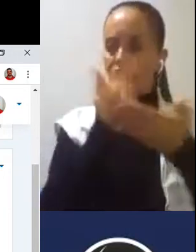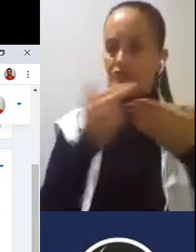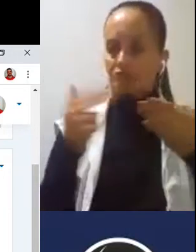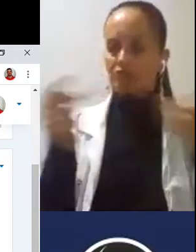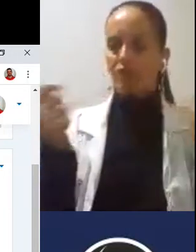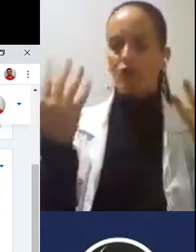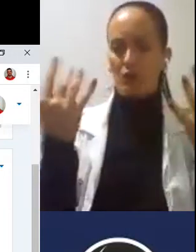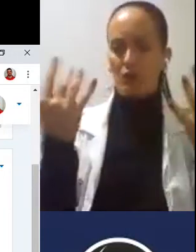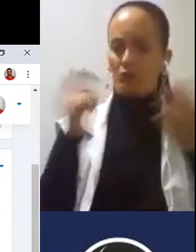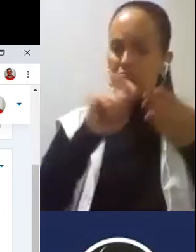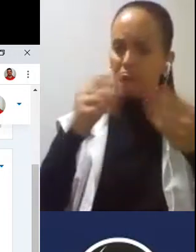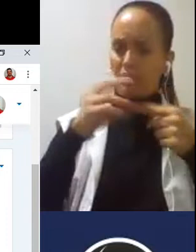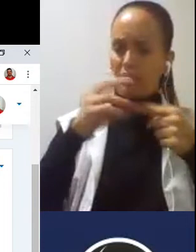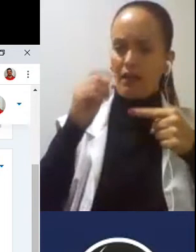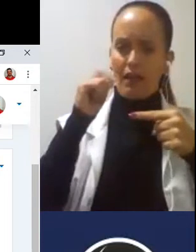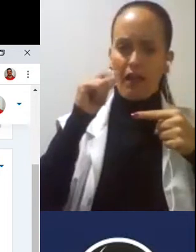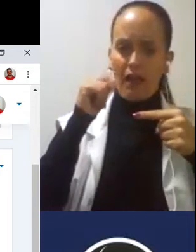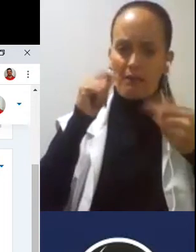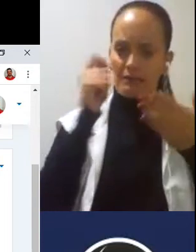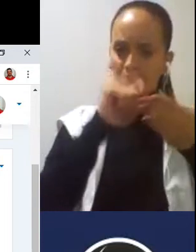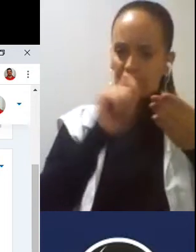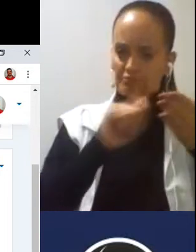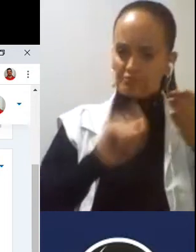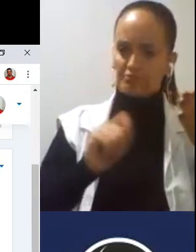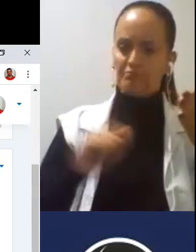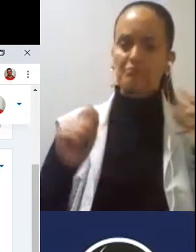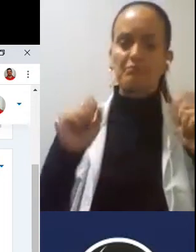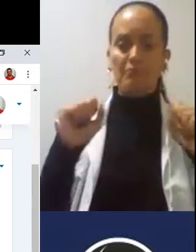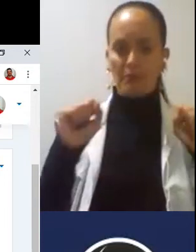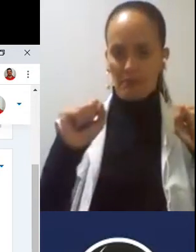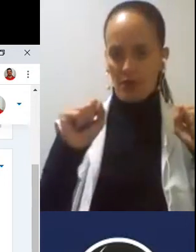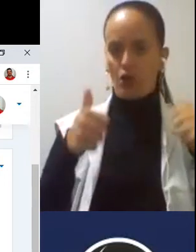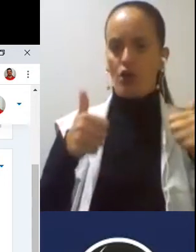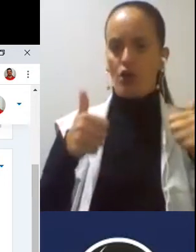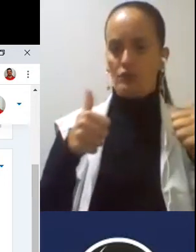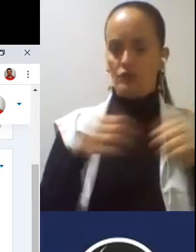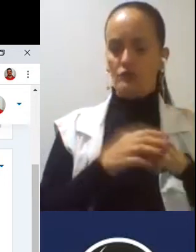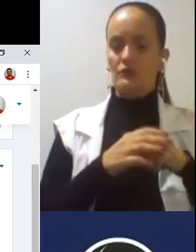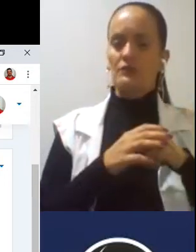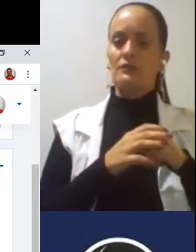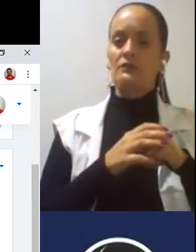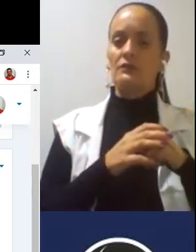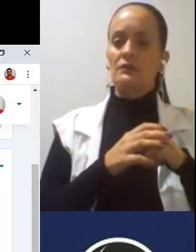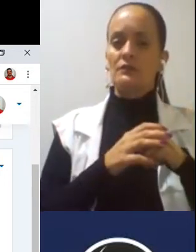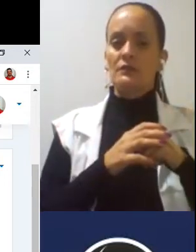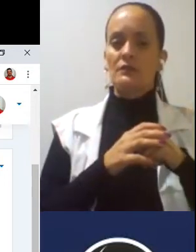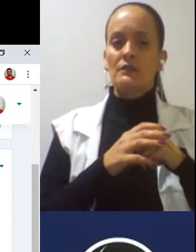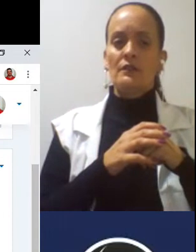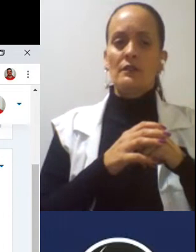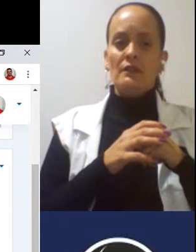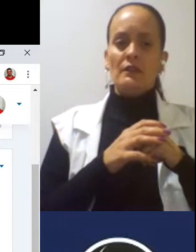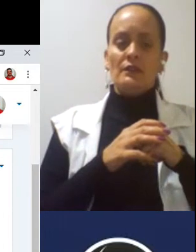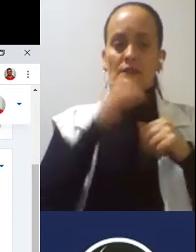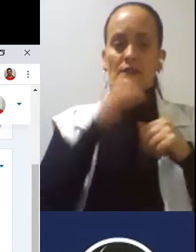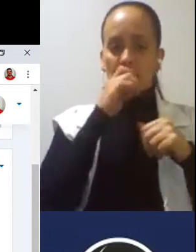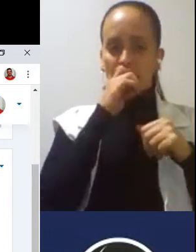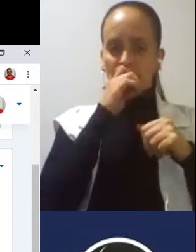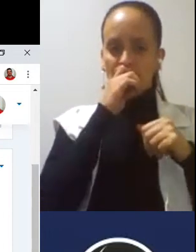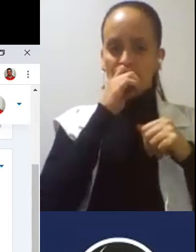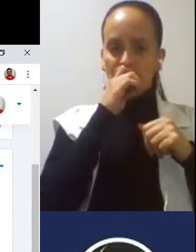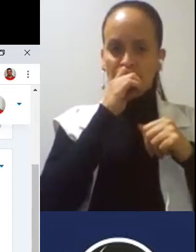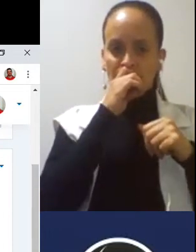na resposta, né, da situação de aprendizagem. Pode ficar tranquilo. Então, ó, a primeira resolução é essa e a outra está aqui, ó, que é